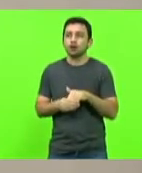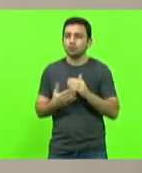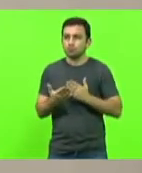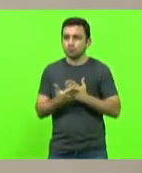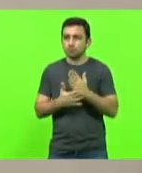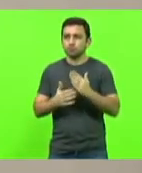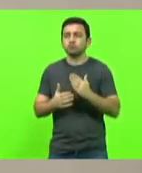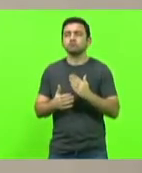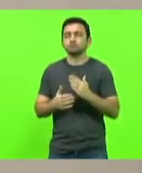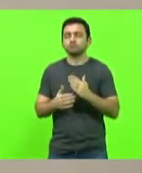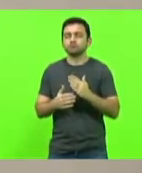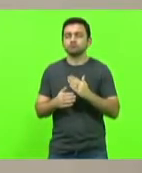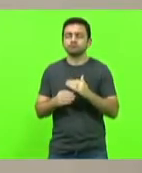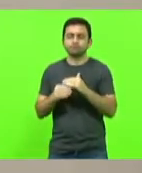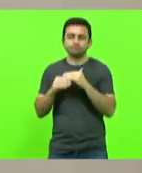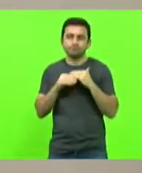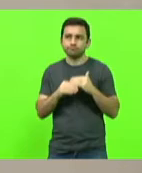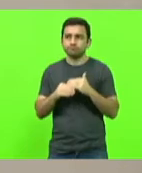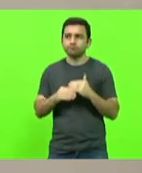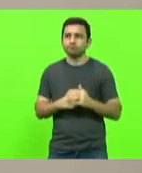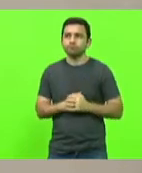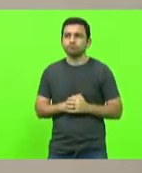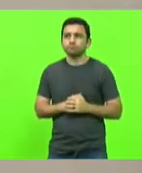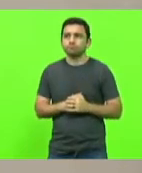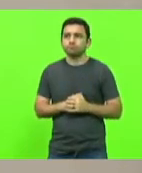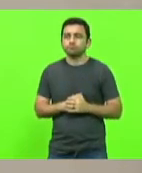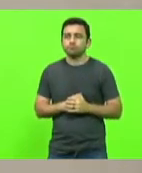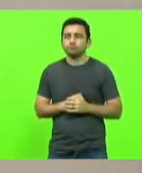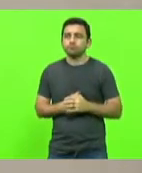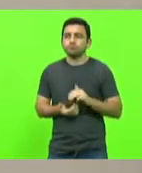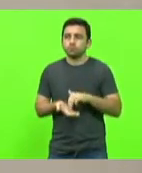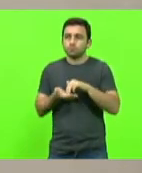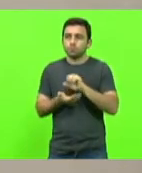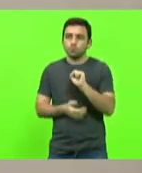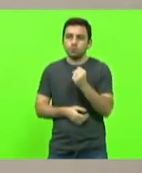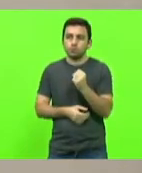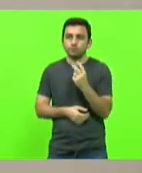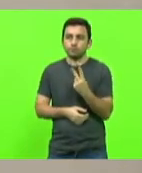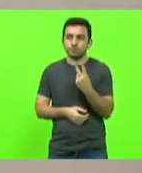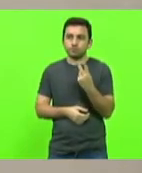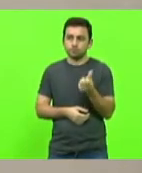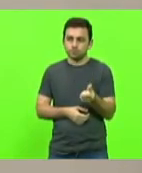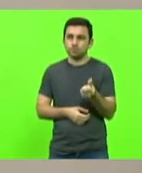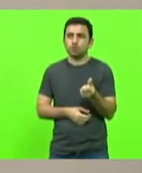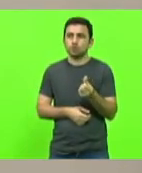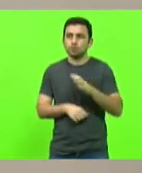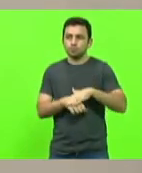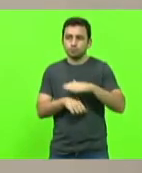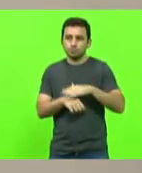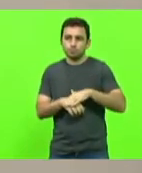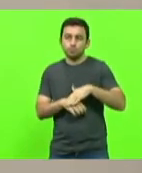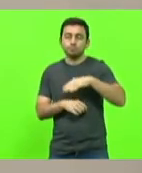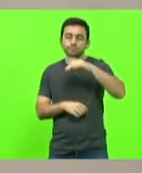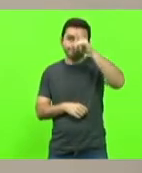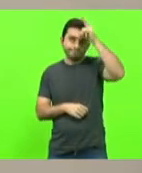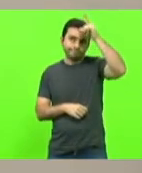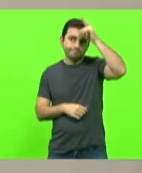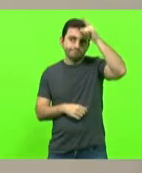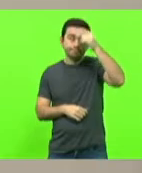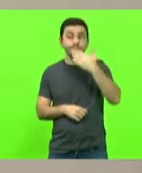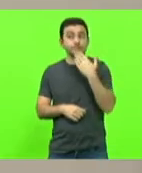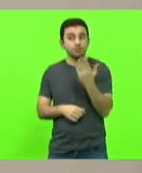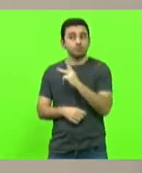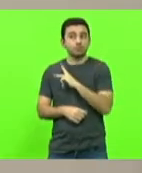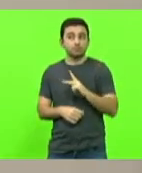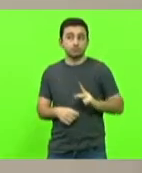se encontram. Aprovado por unanimidade. Moção 826, autor deputado Sargento Lima, manifestando apelo ao presidente